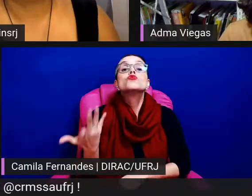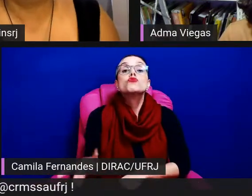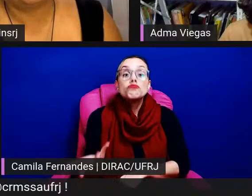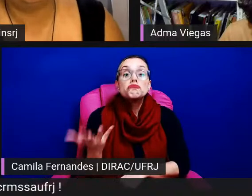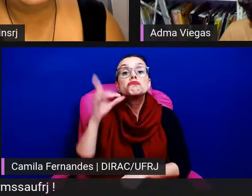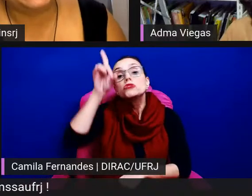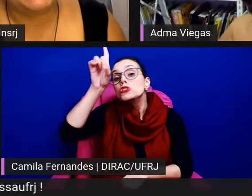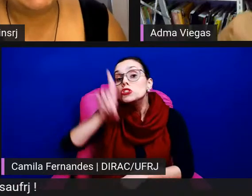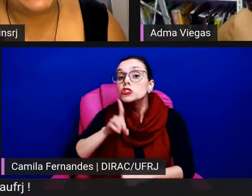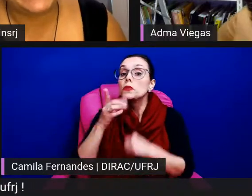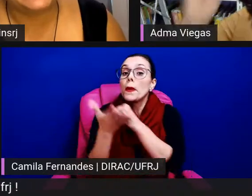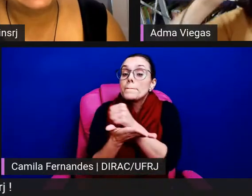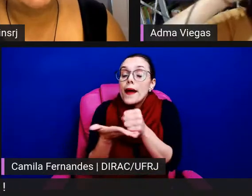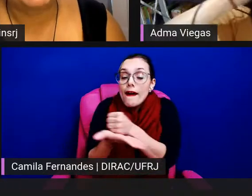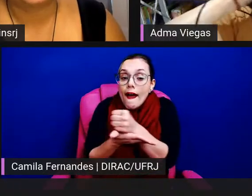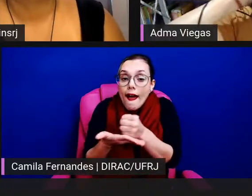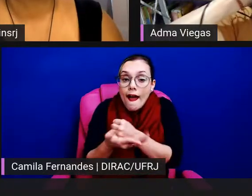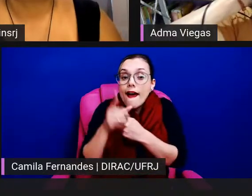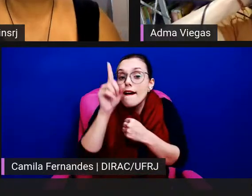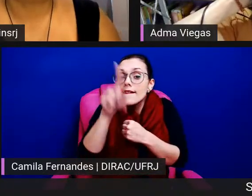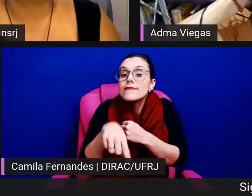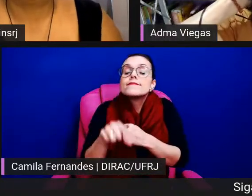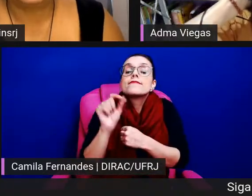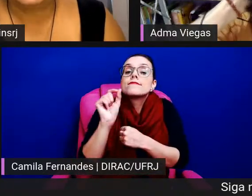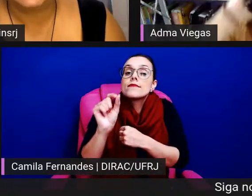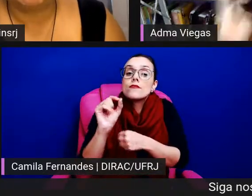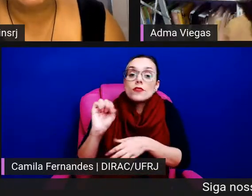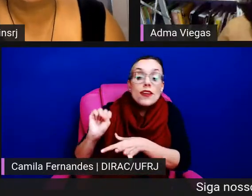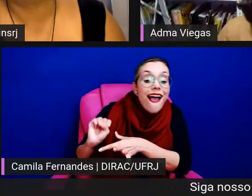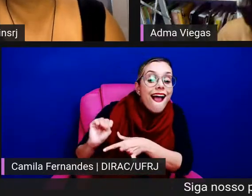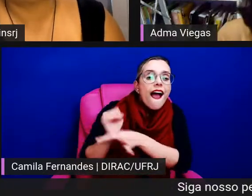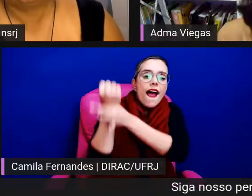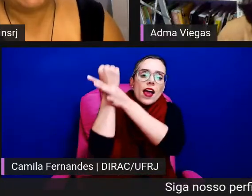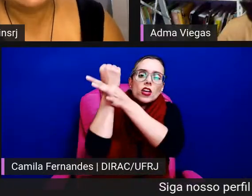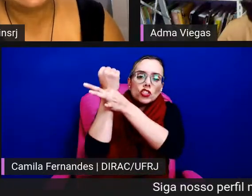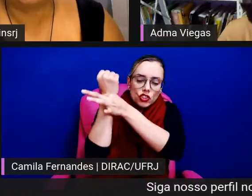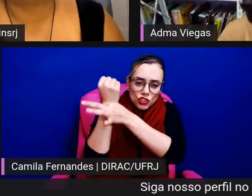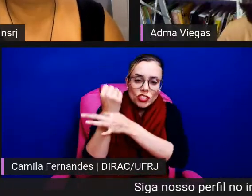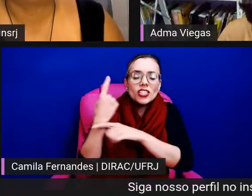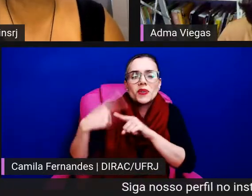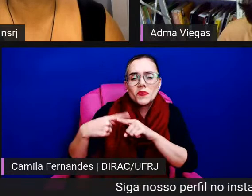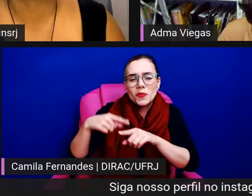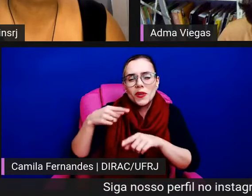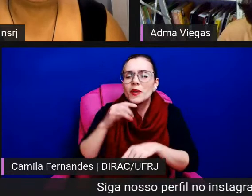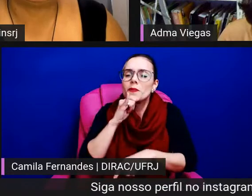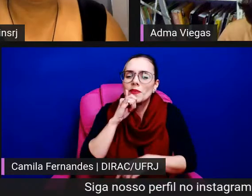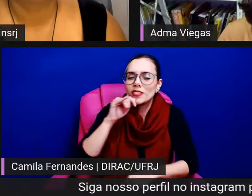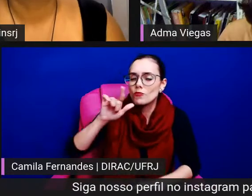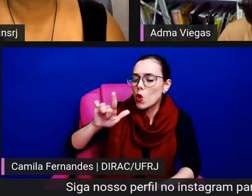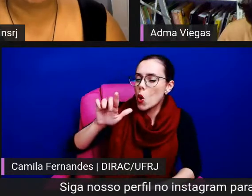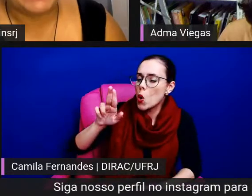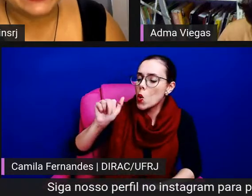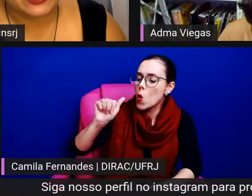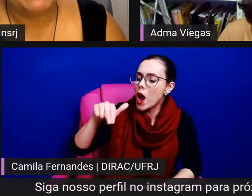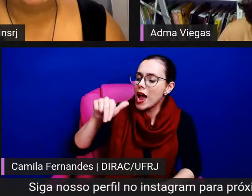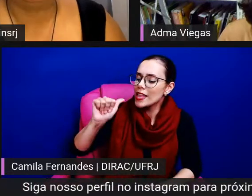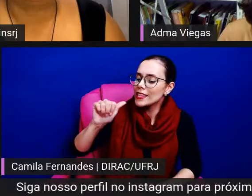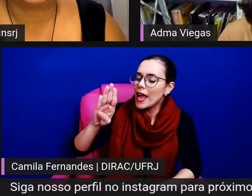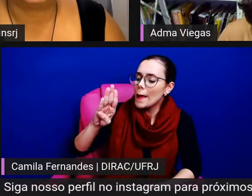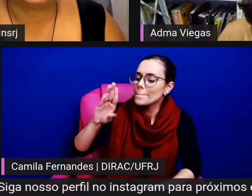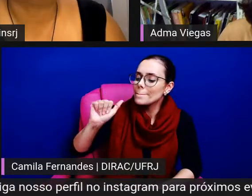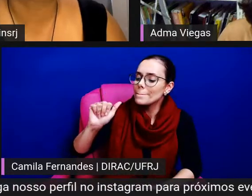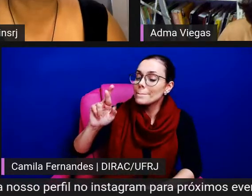também é um combustível de violência. E aí eu vou dar um exemplo: Luana Barbosa, uma mãe negra,